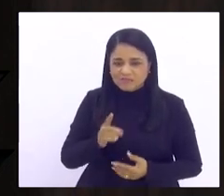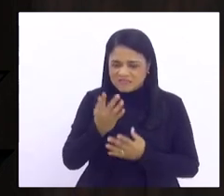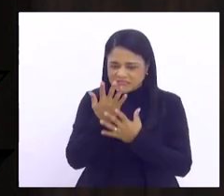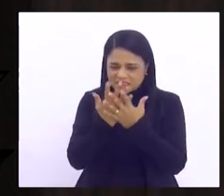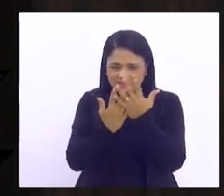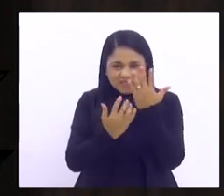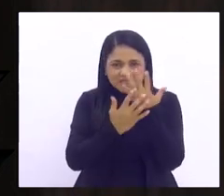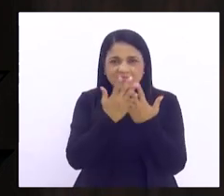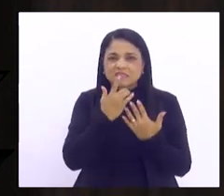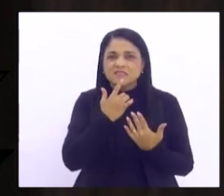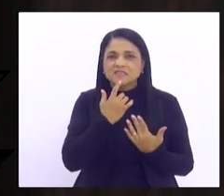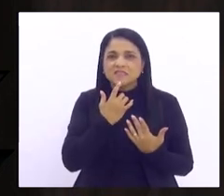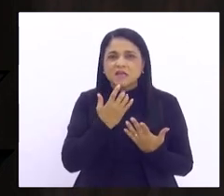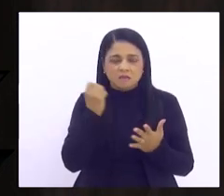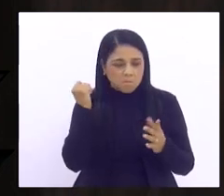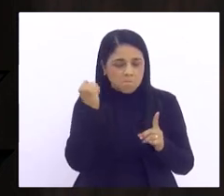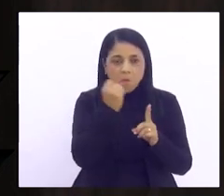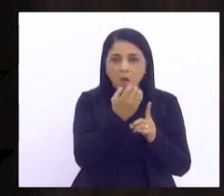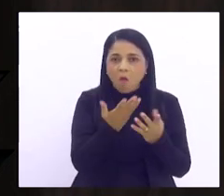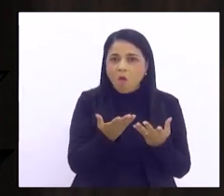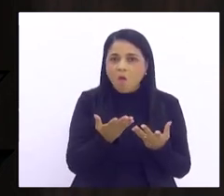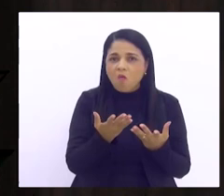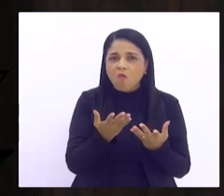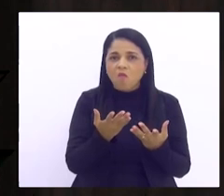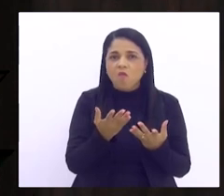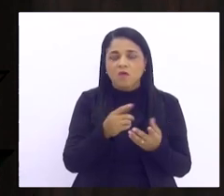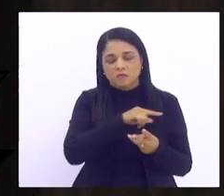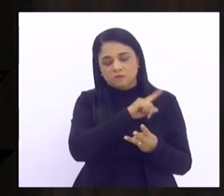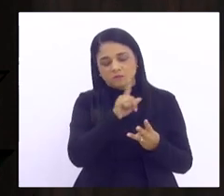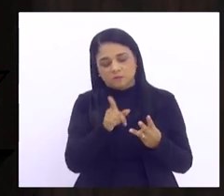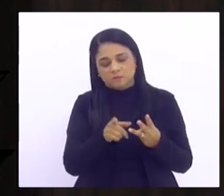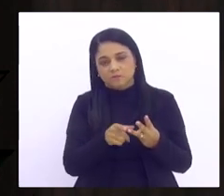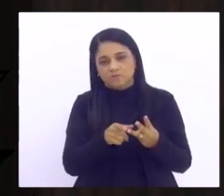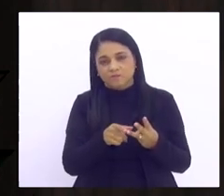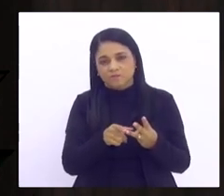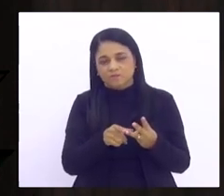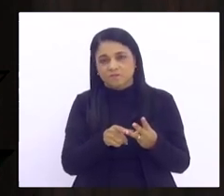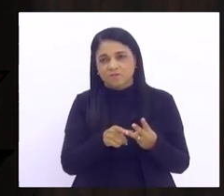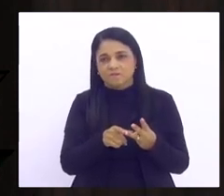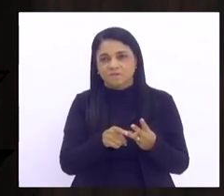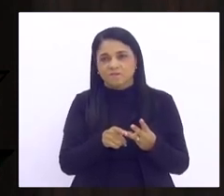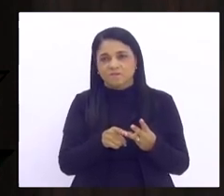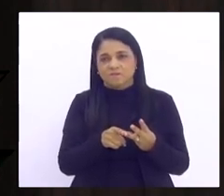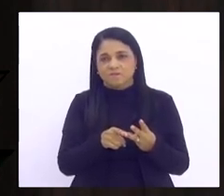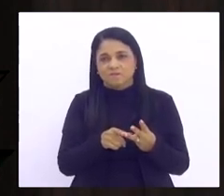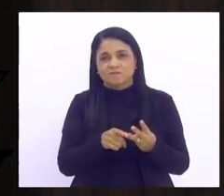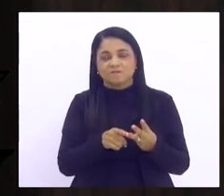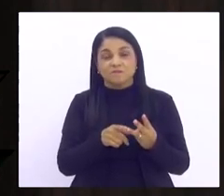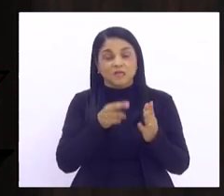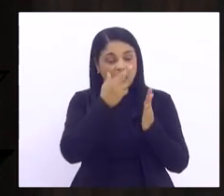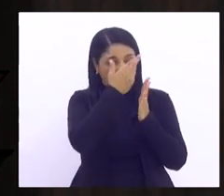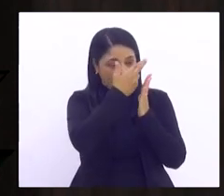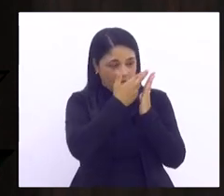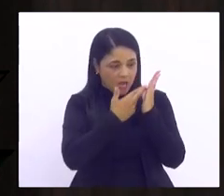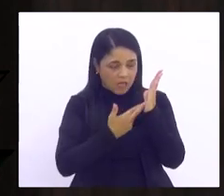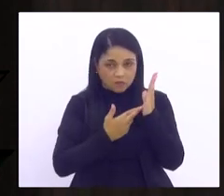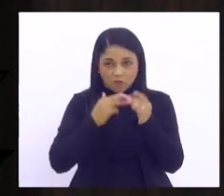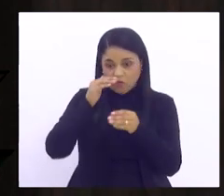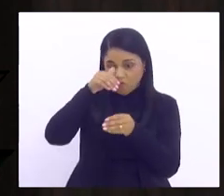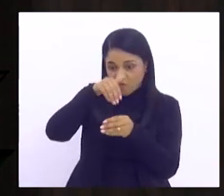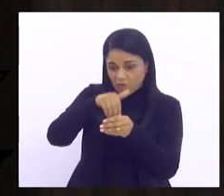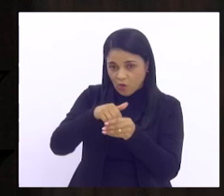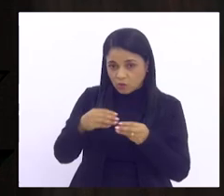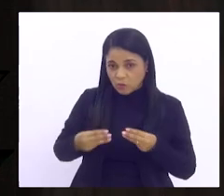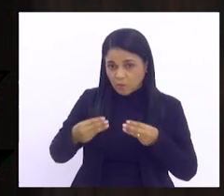mãos. Da mesma forma, o terceiro ponto sobre o qual o relatório, o voto da